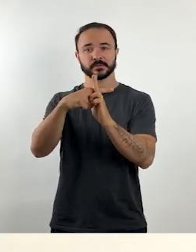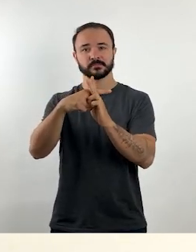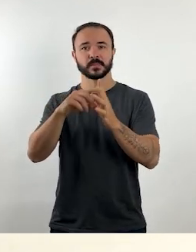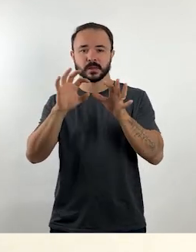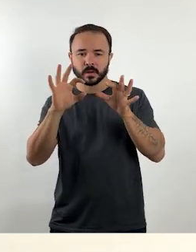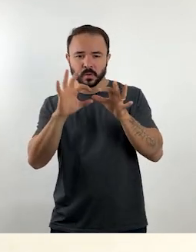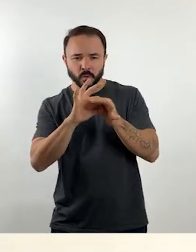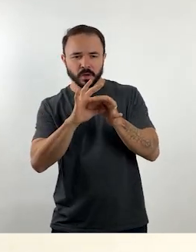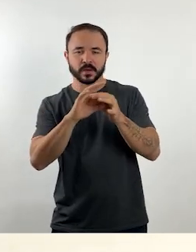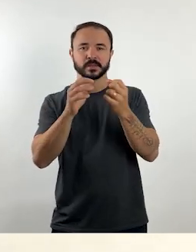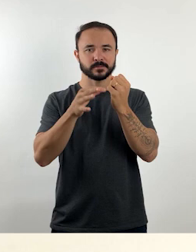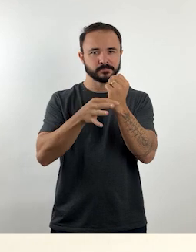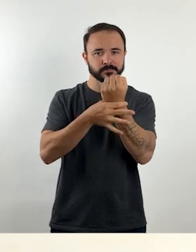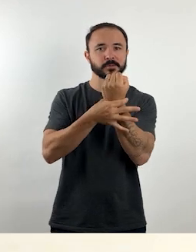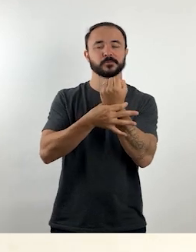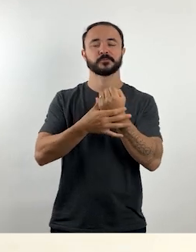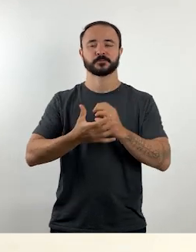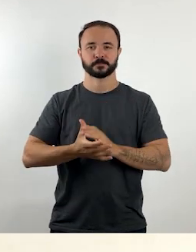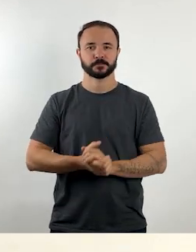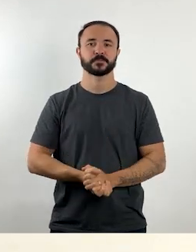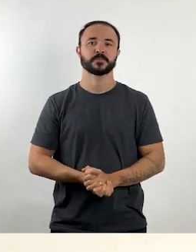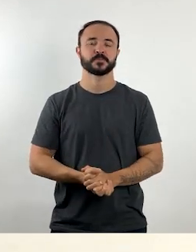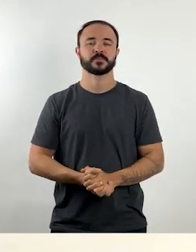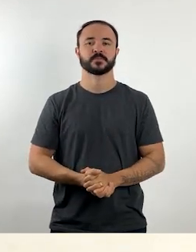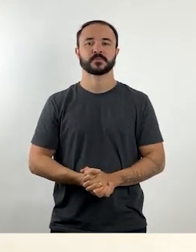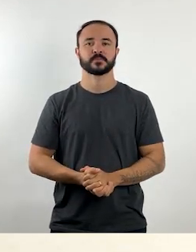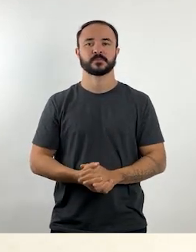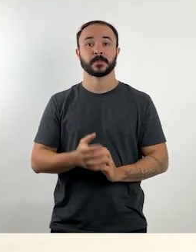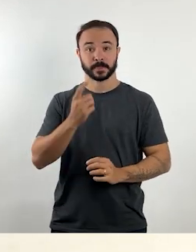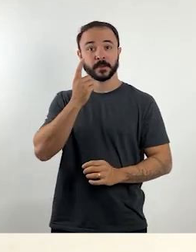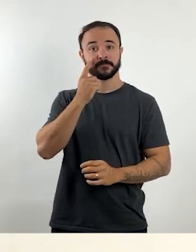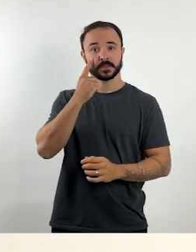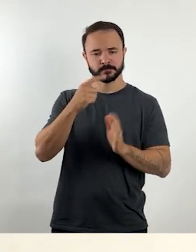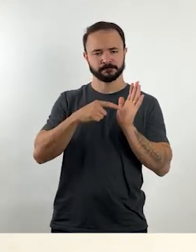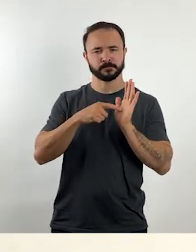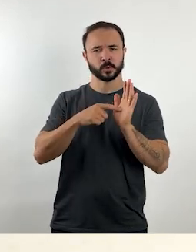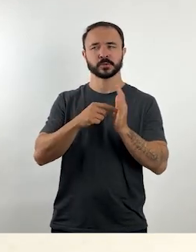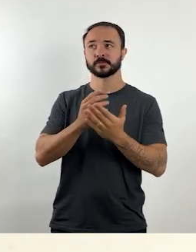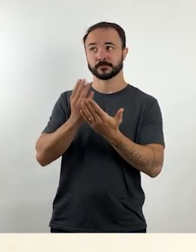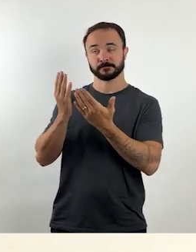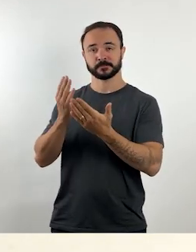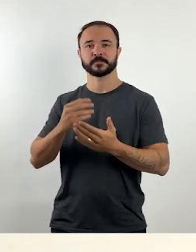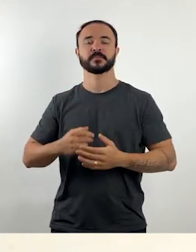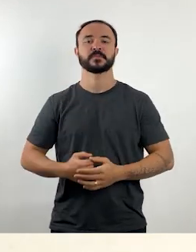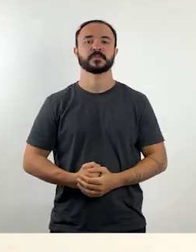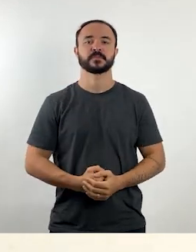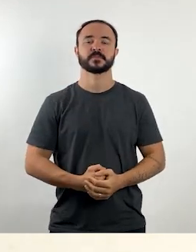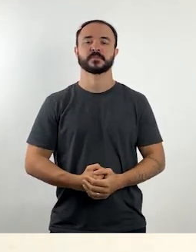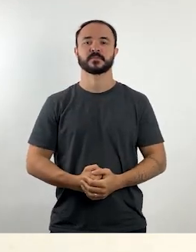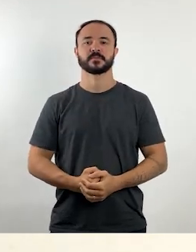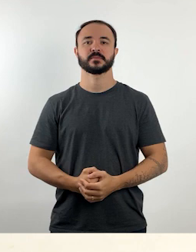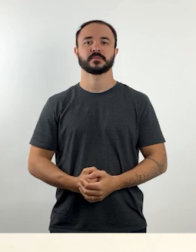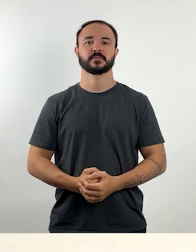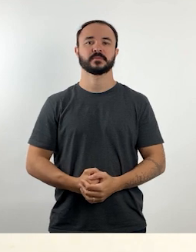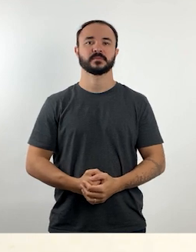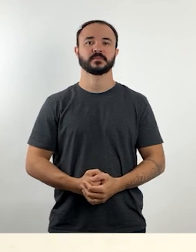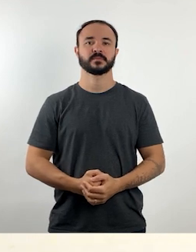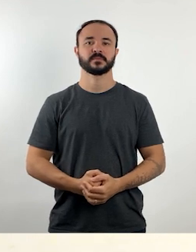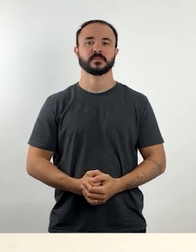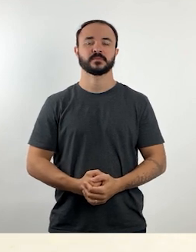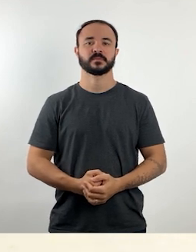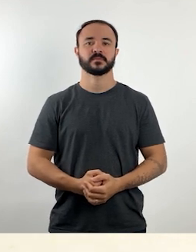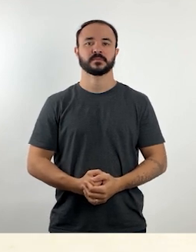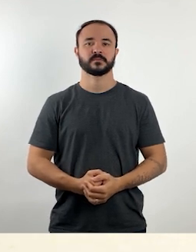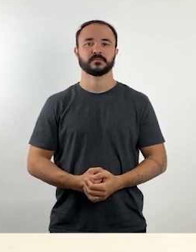conectar e fixar com os dois pinos que eu coloquei anteriormente. Vai ficar dessa forma aqui.